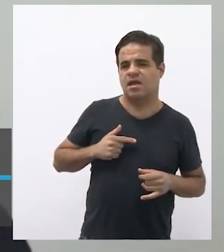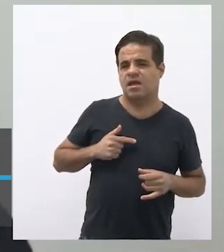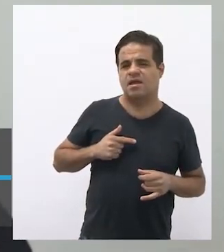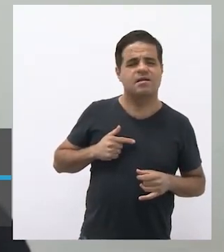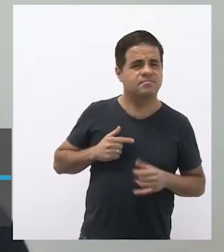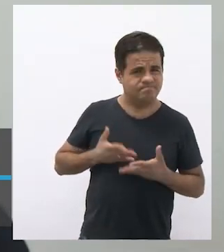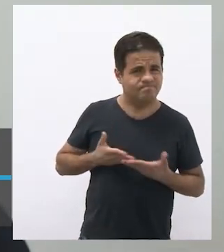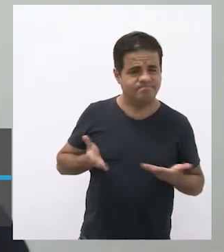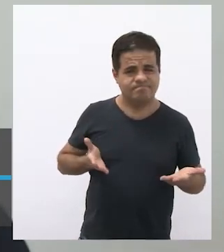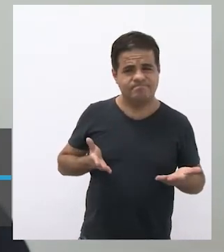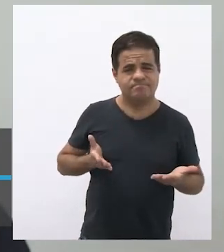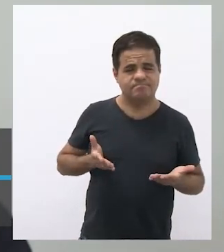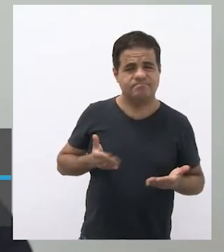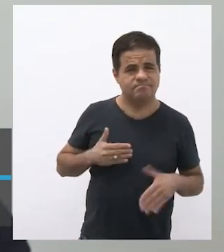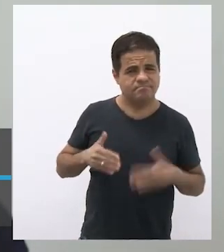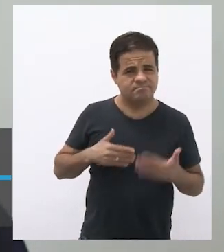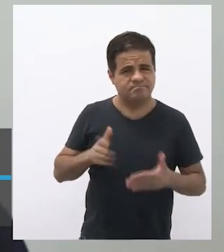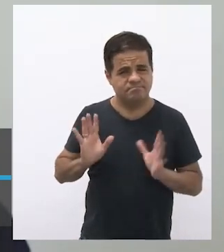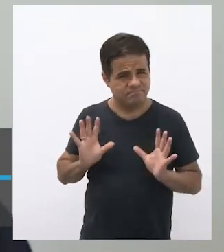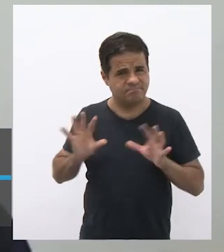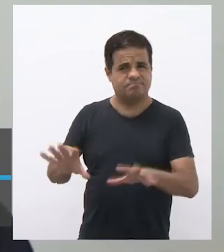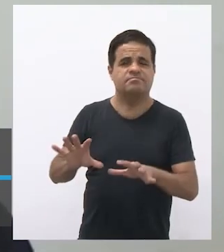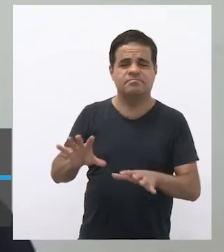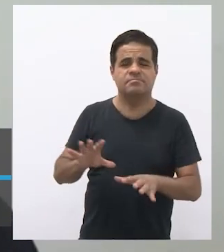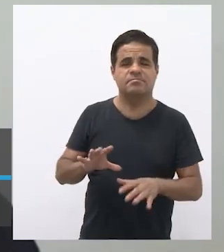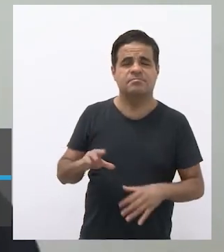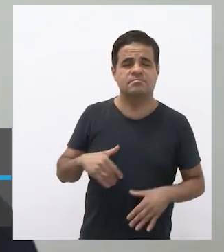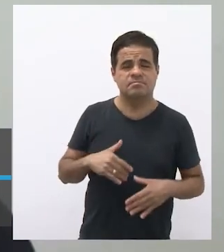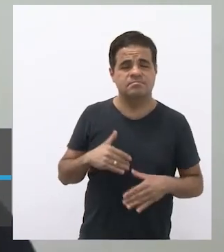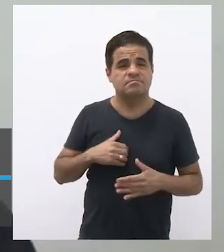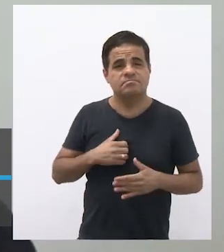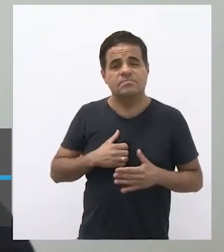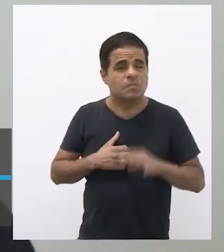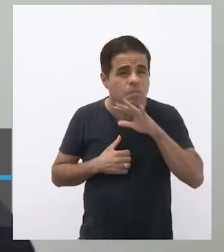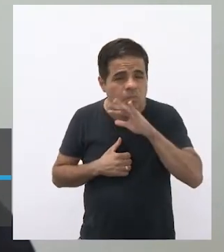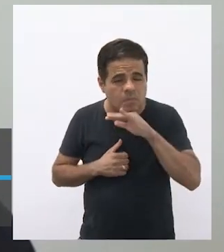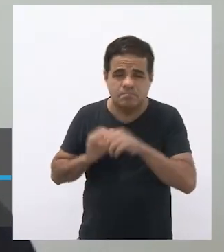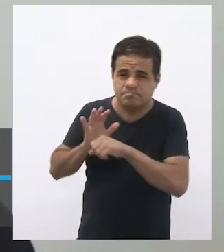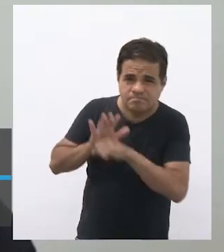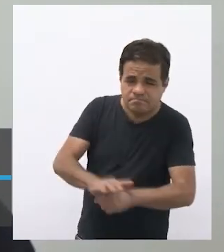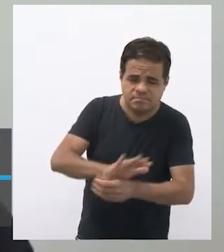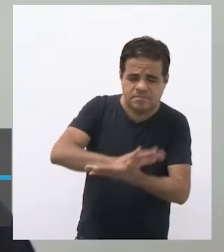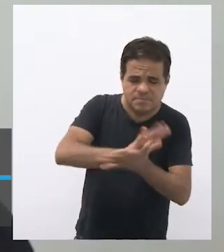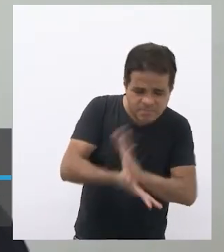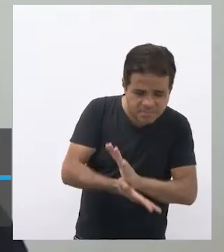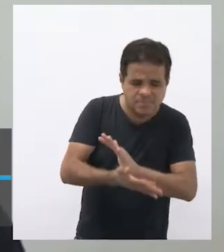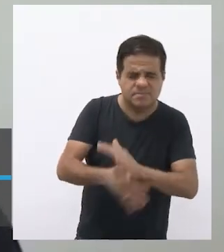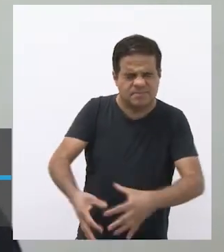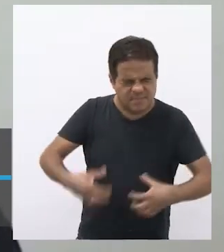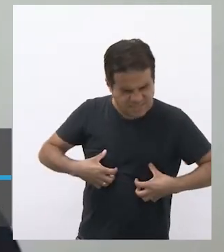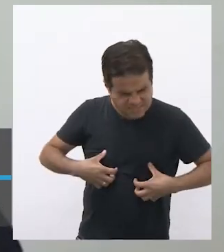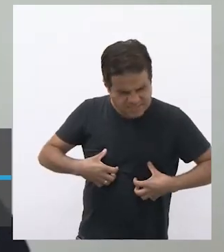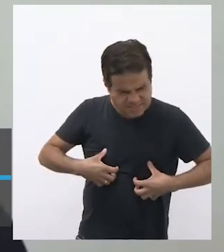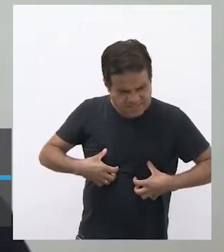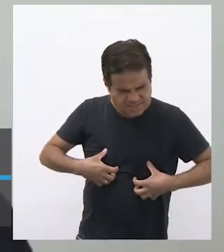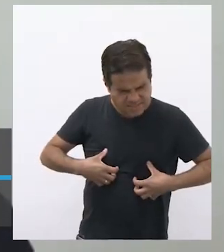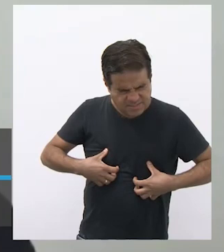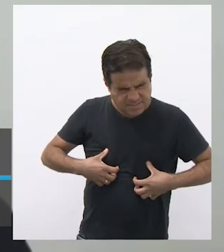porque as mulheres acabam, nesse contexto de utilização de medidas